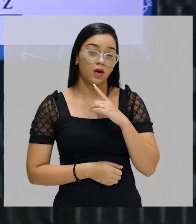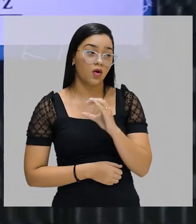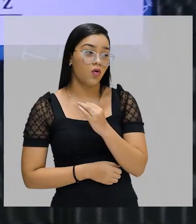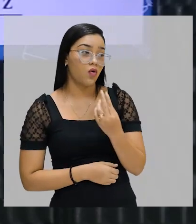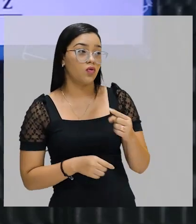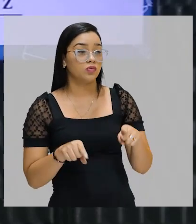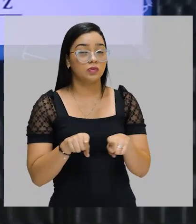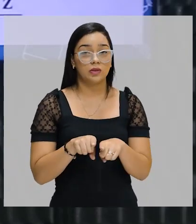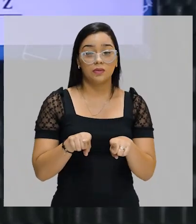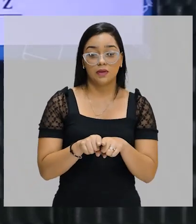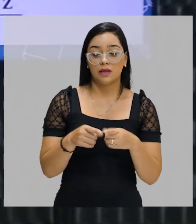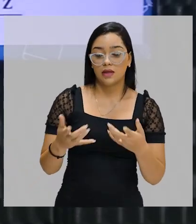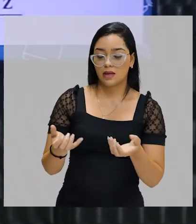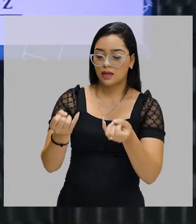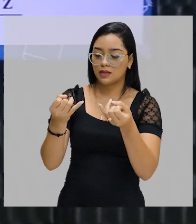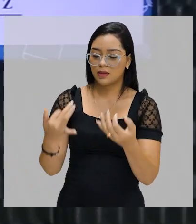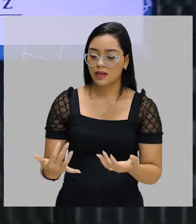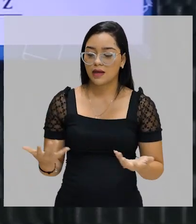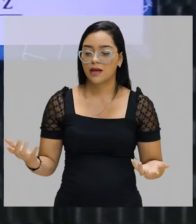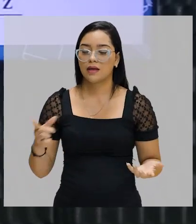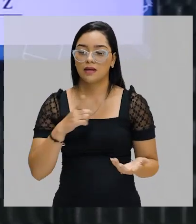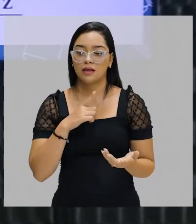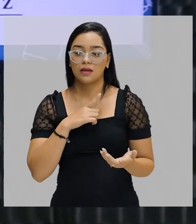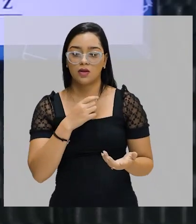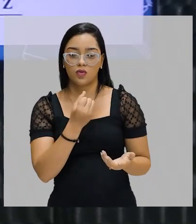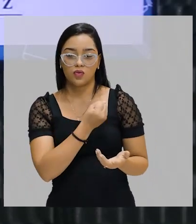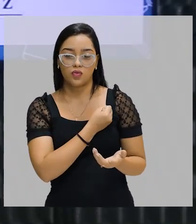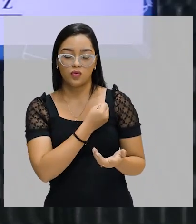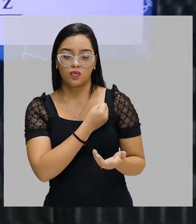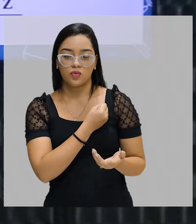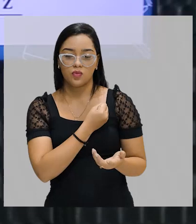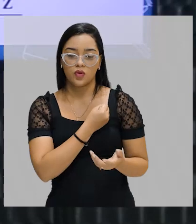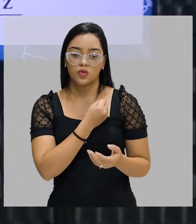também podemos dizer que o número de massa